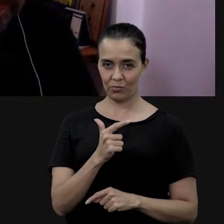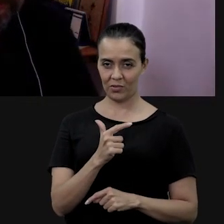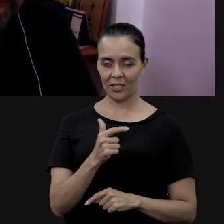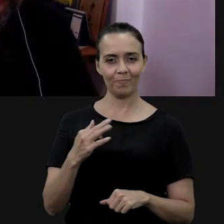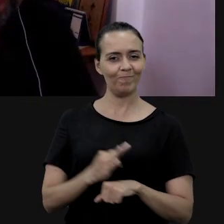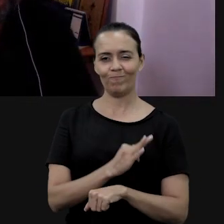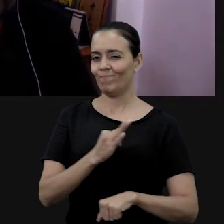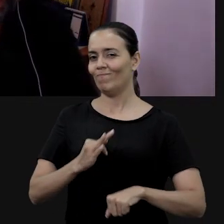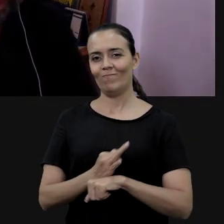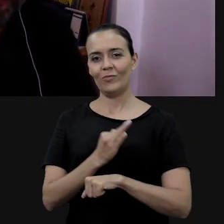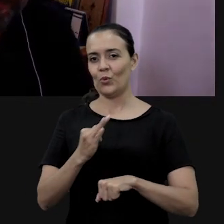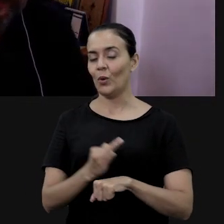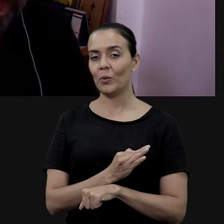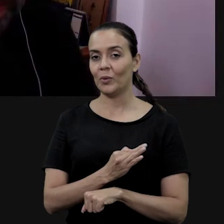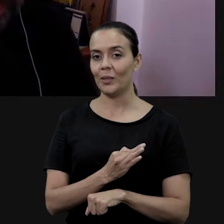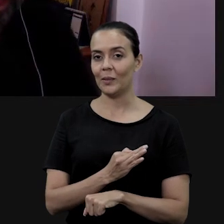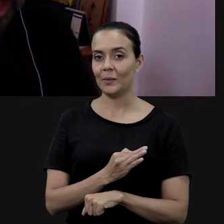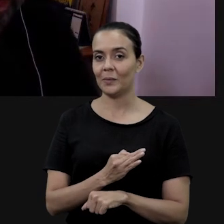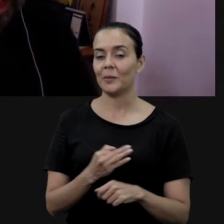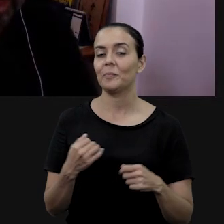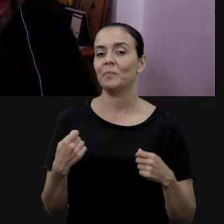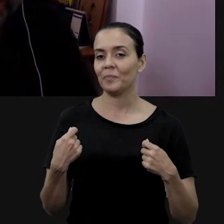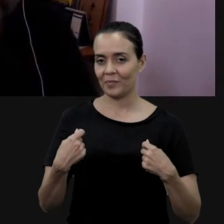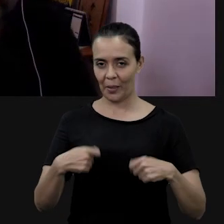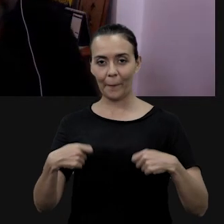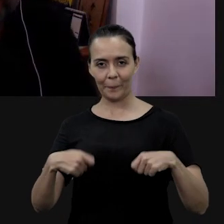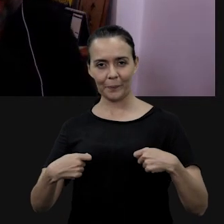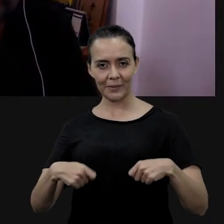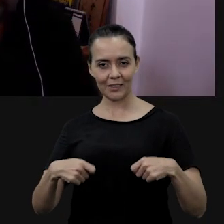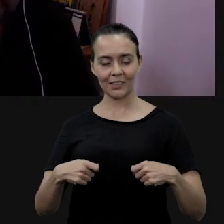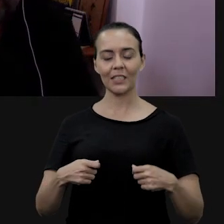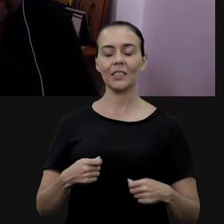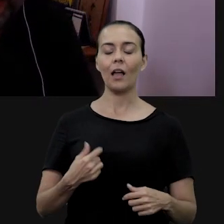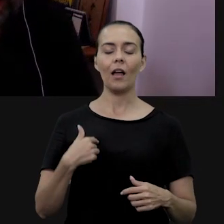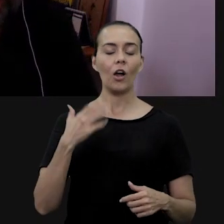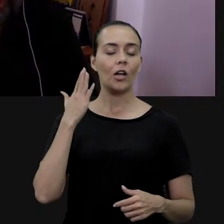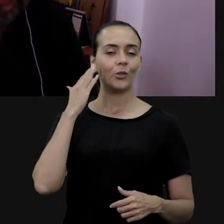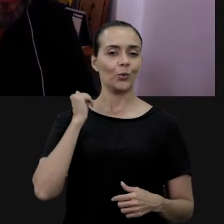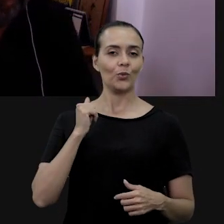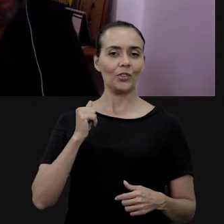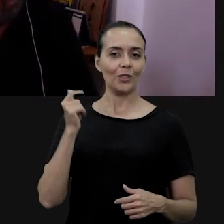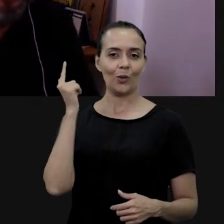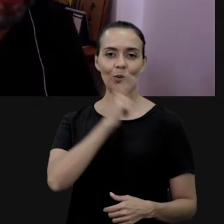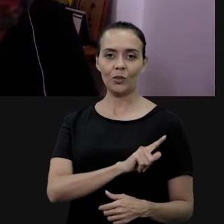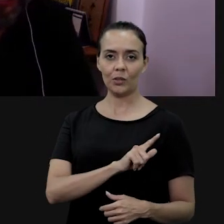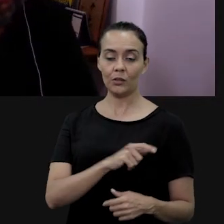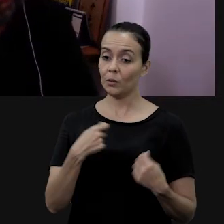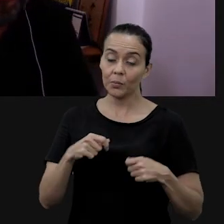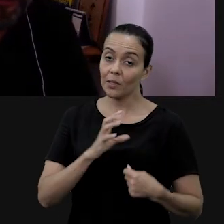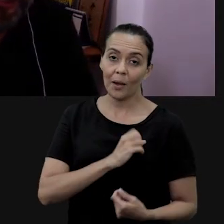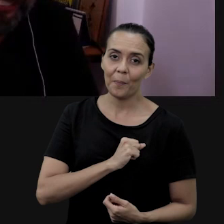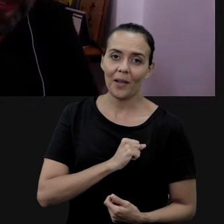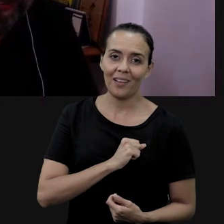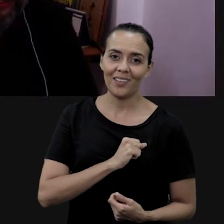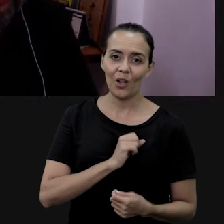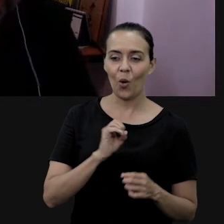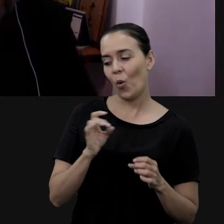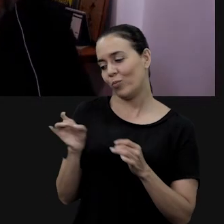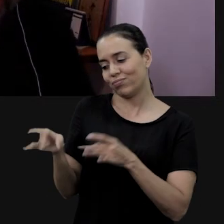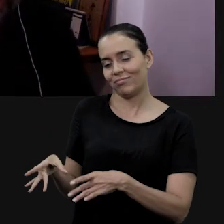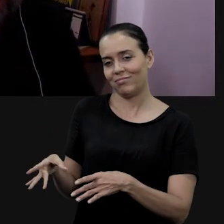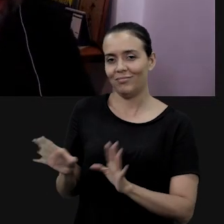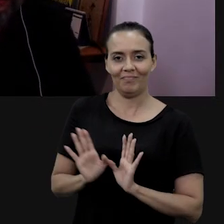gosta, você não aguenta, tem que gostar mesmo. E não porque daí você tem um medalhão mágico, agora eu tenho.